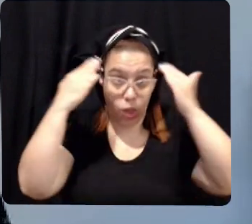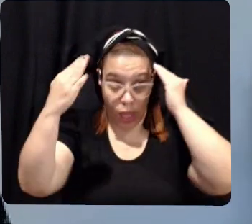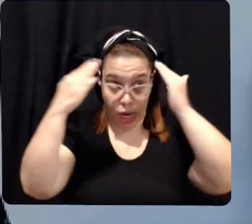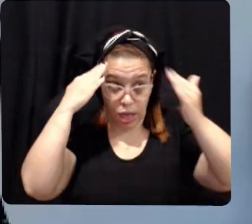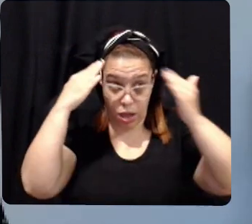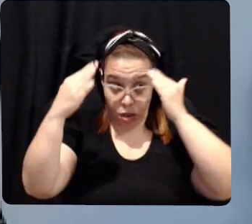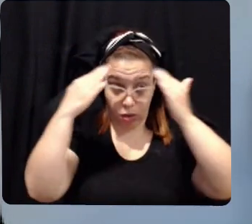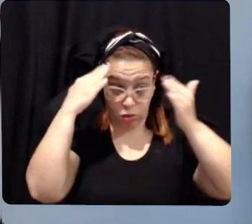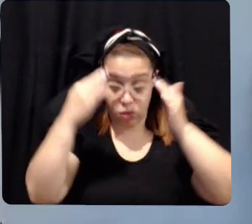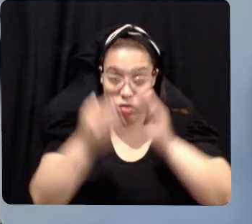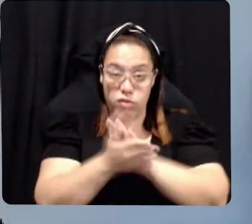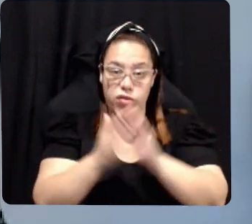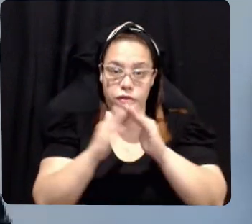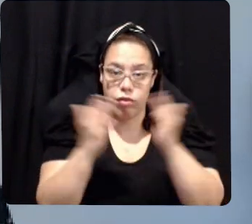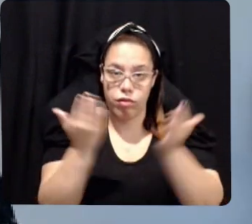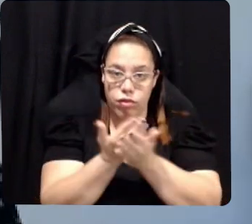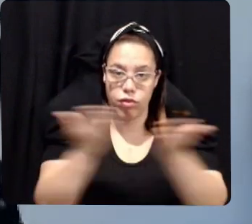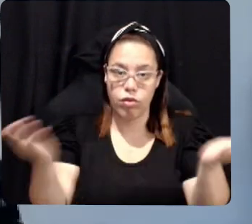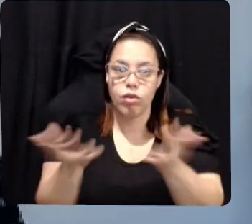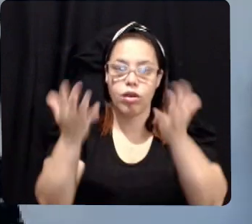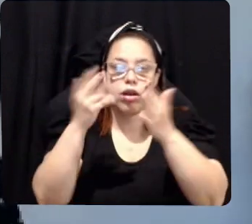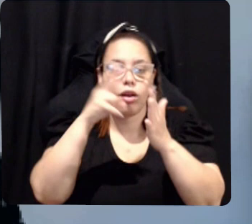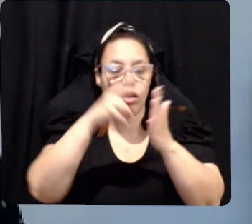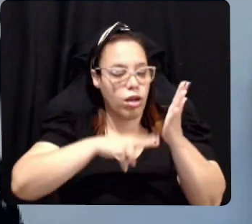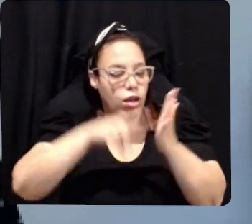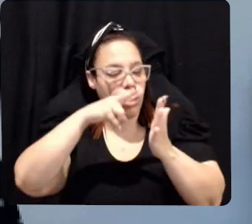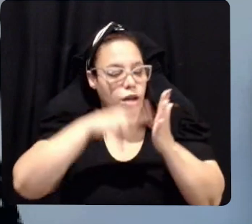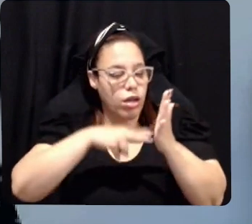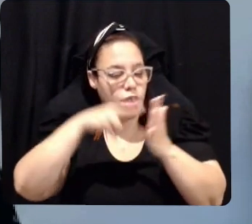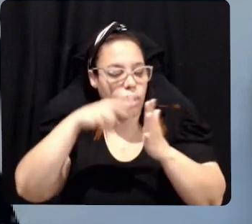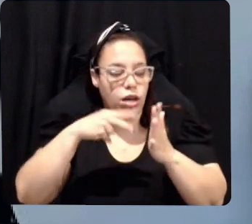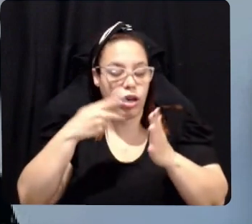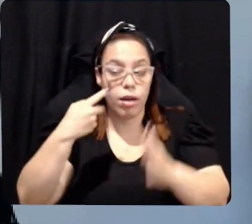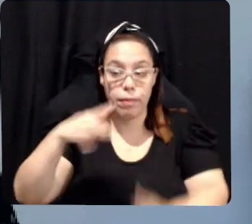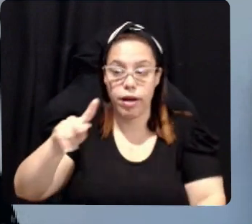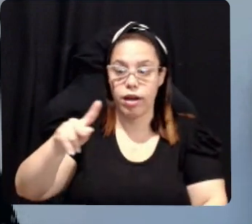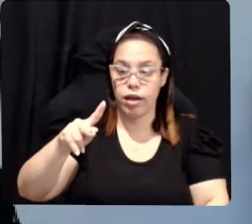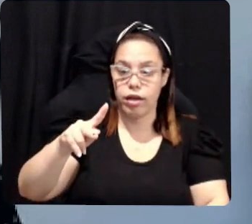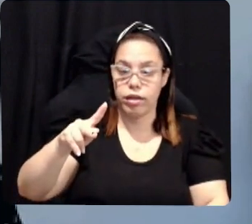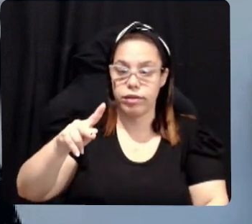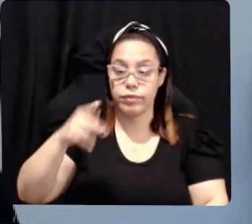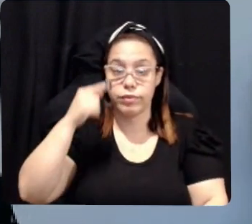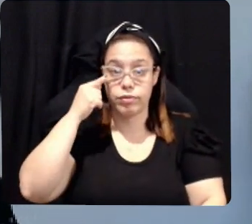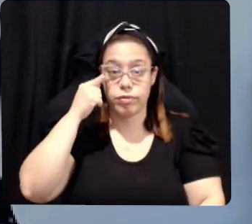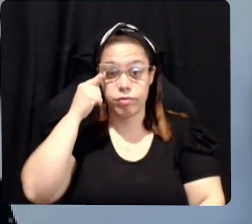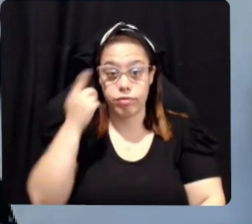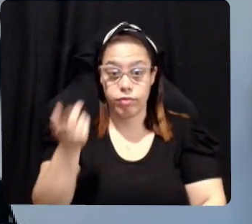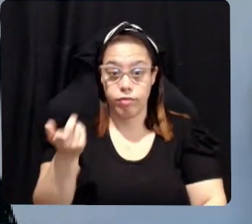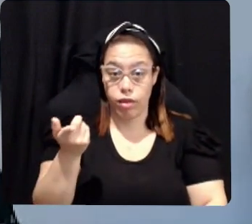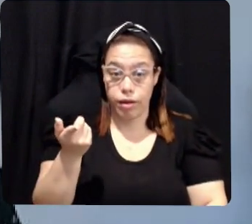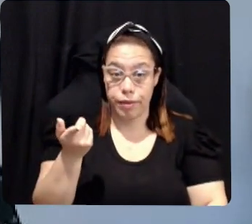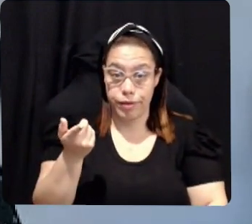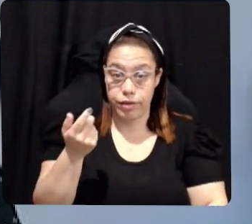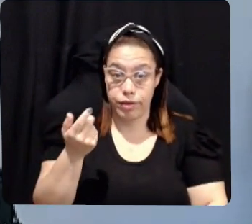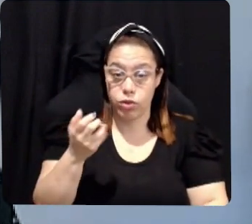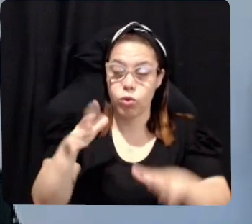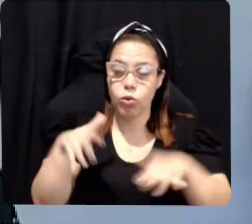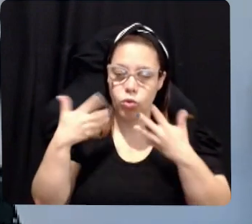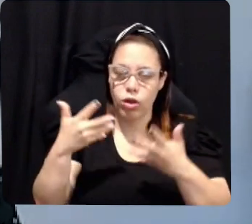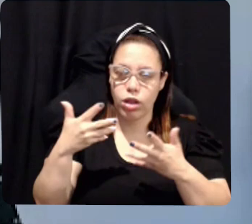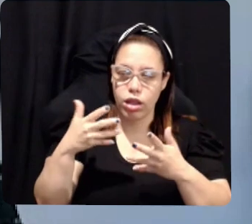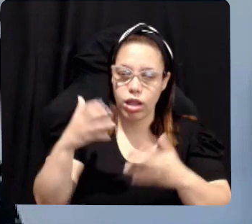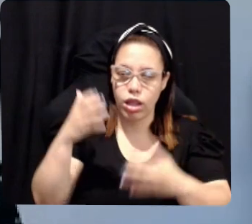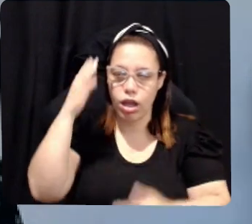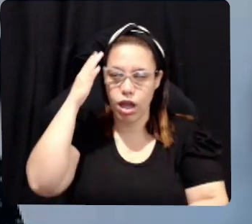os terapeutas. Em casa, estimular a leitura, ler para a criança, porque muitas vezes,